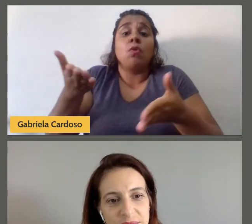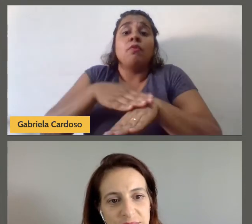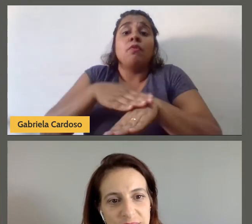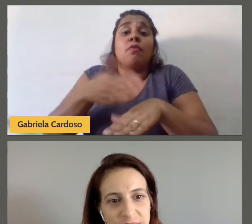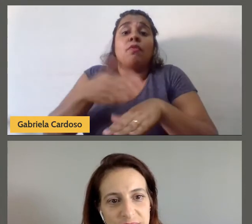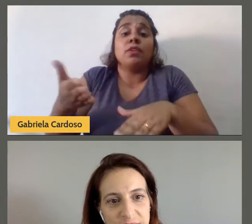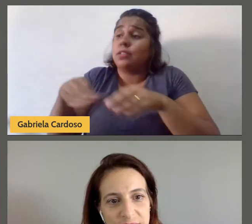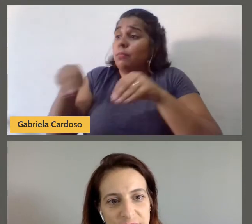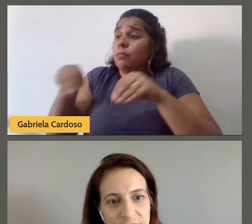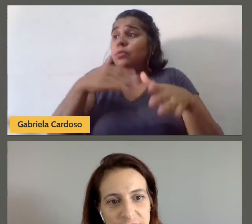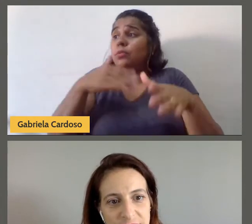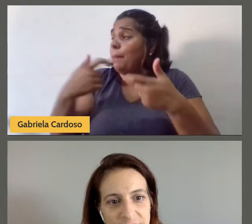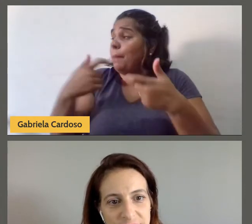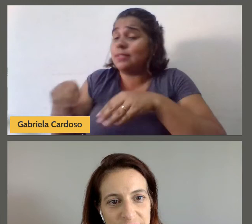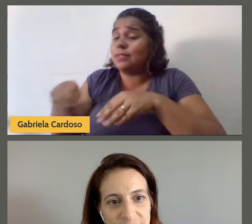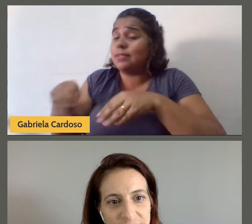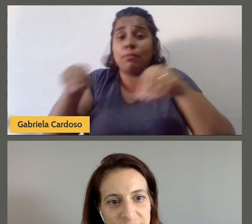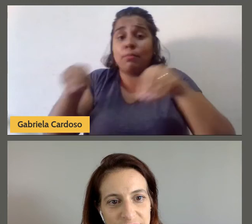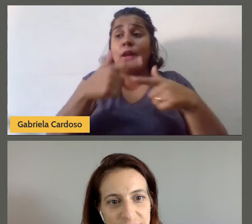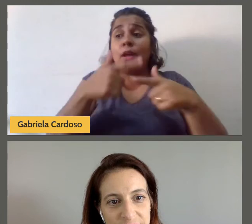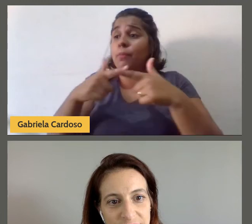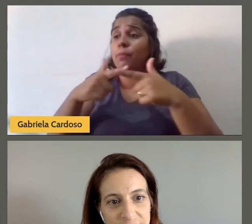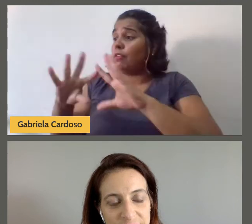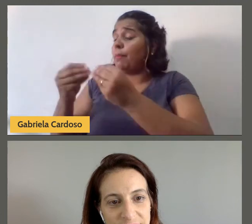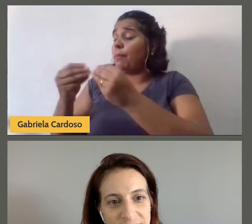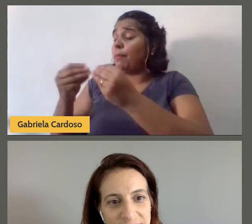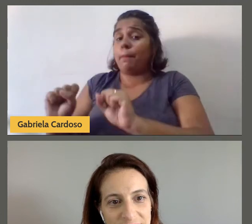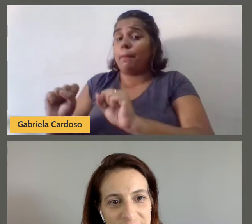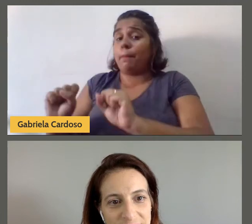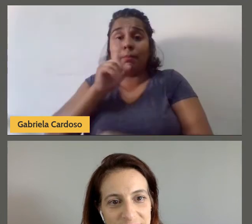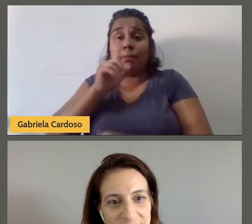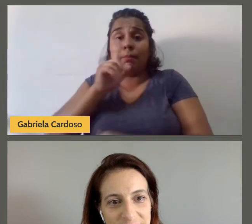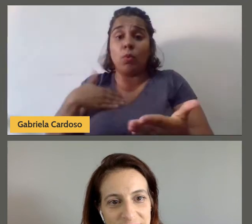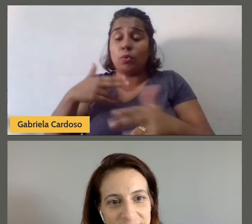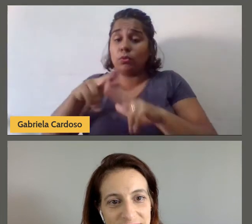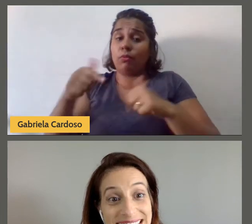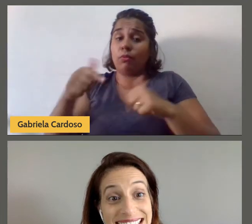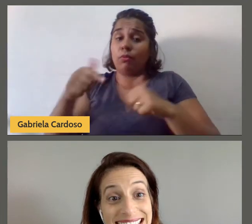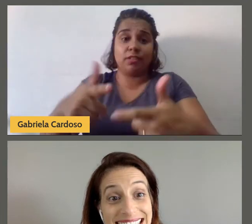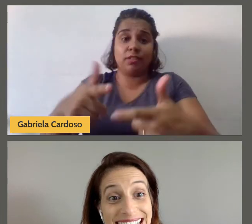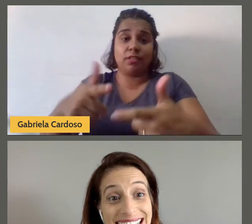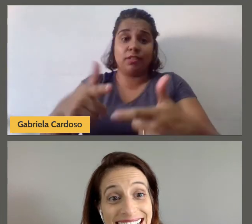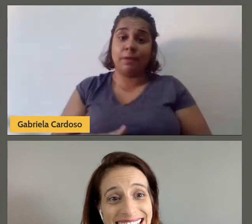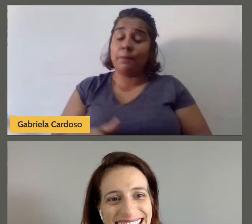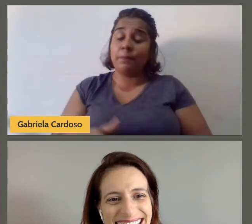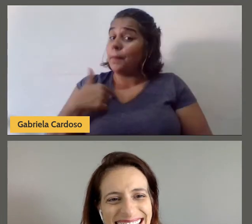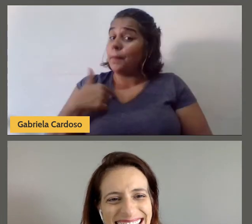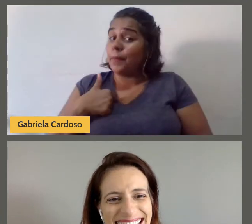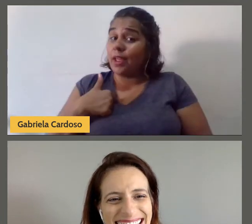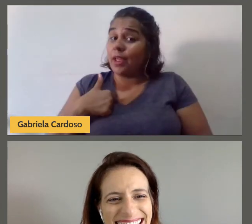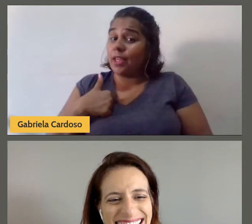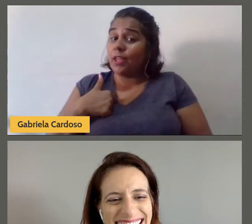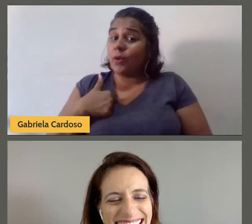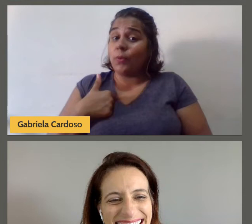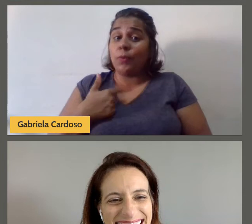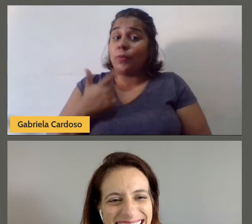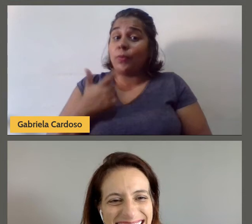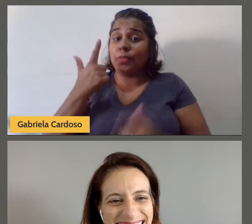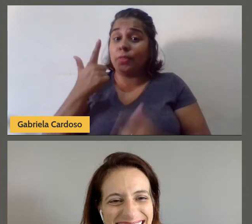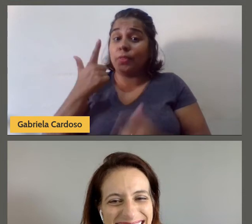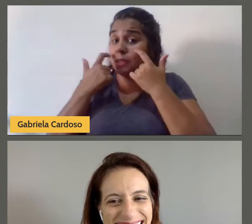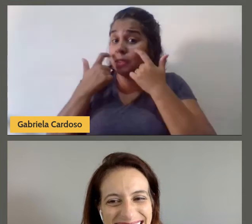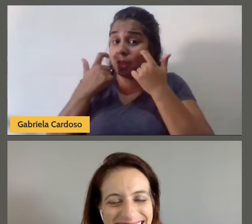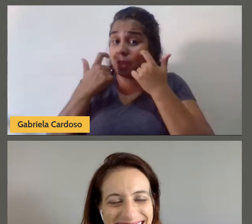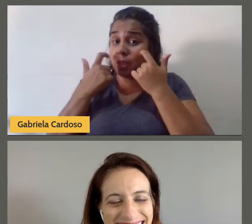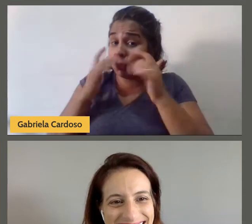Deus, não consigo nem pensar. Eu queria, para não chorar, ouvir uma história, Camila. Conta uma história, assim, você tem,